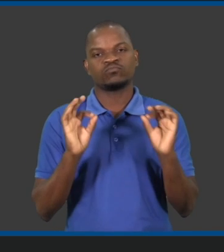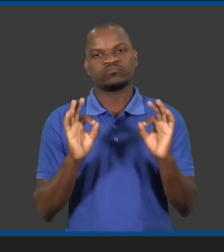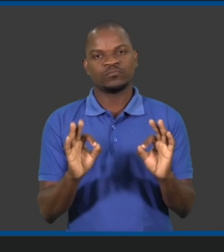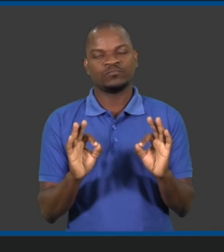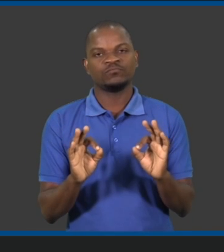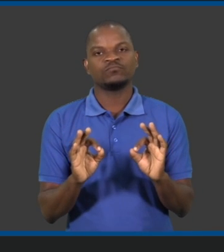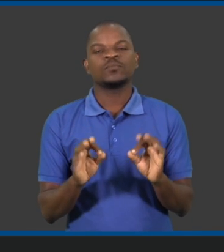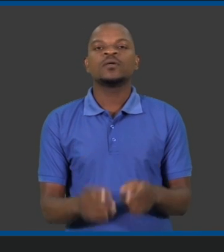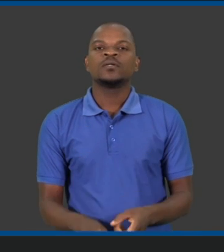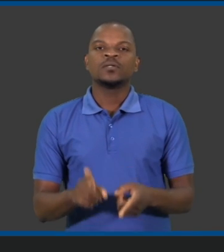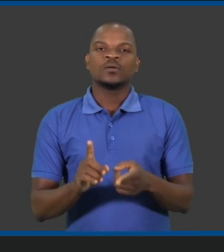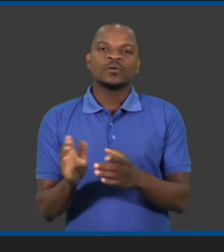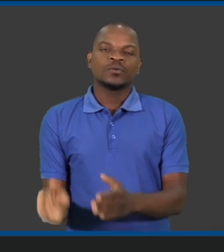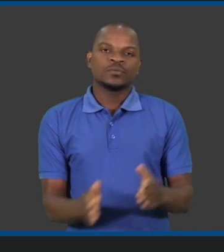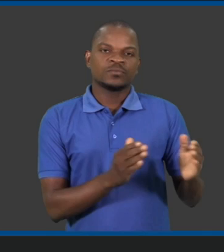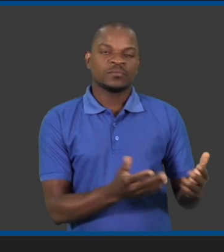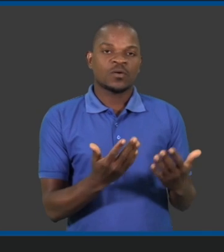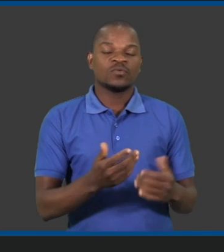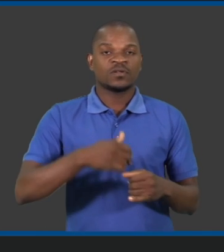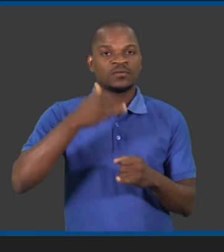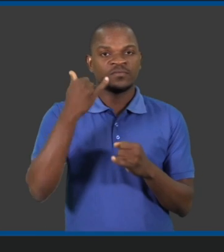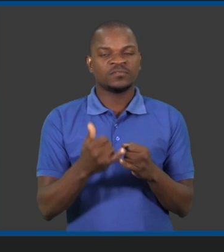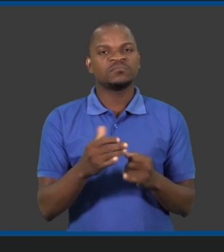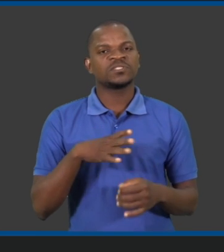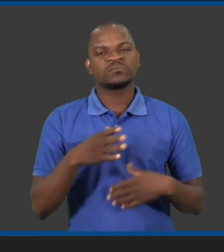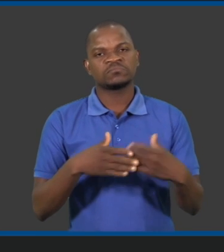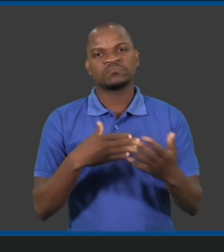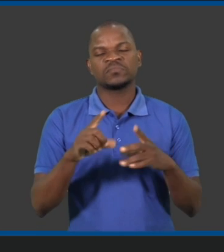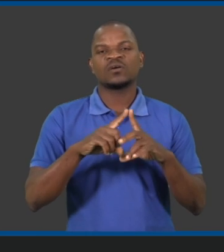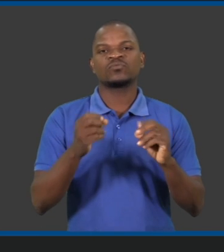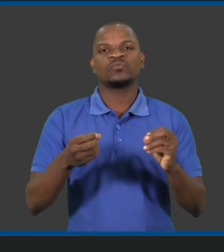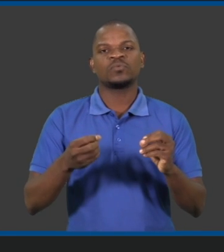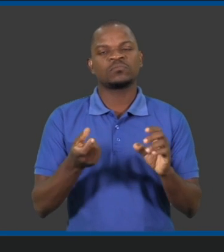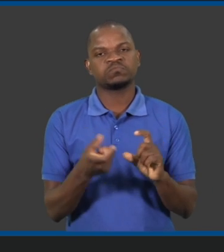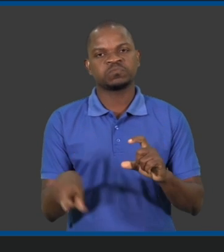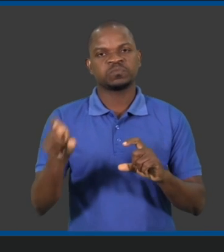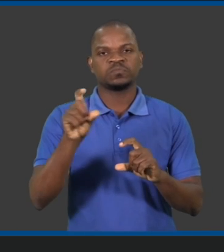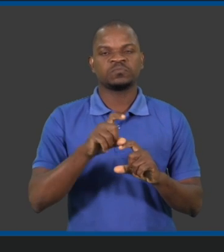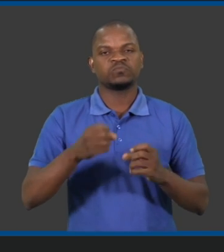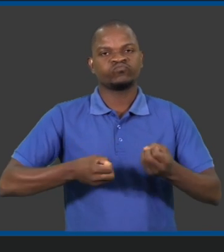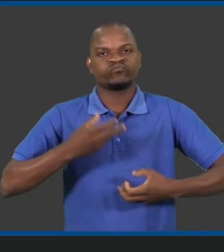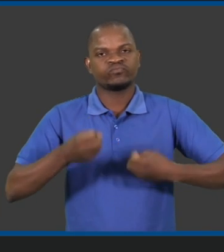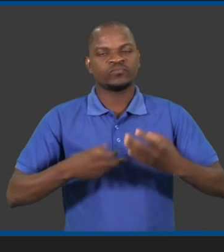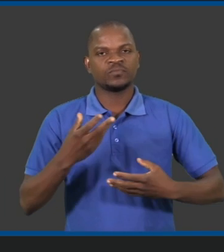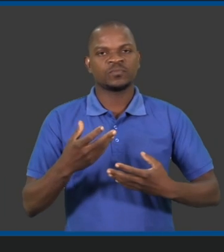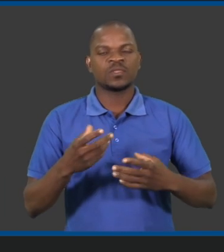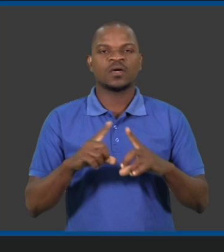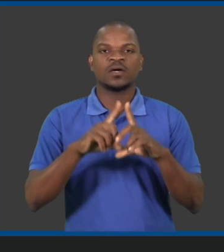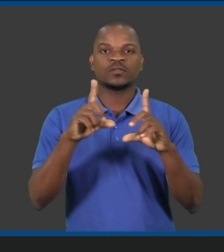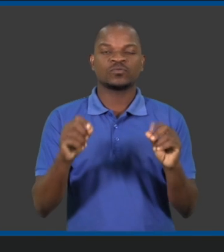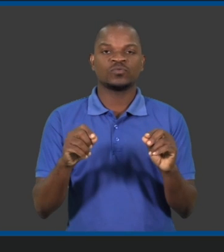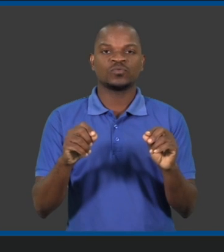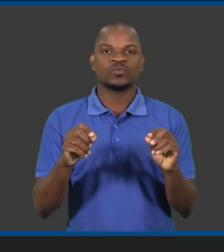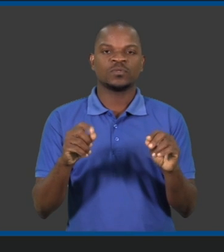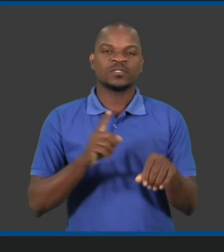tem algo para acrescentar na expectividade mesmo dos 25 anos da CAM? Bom,